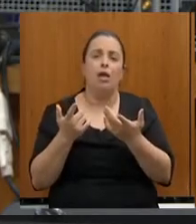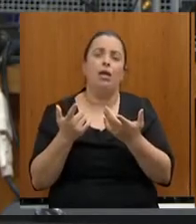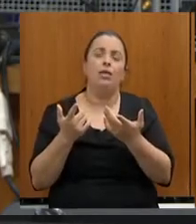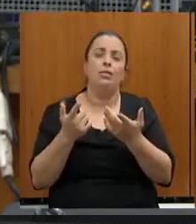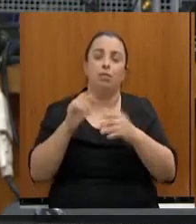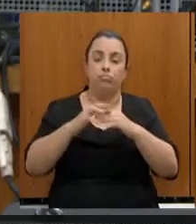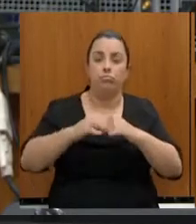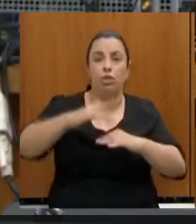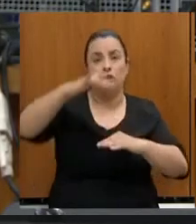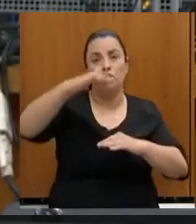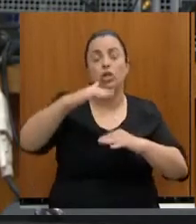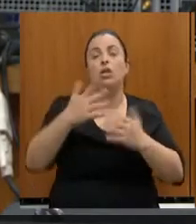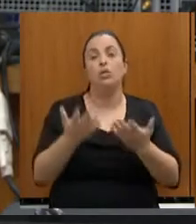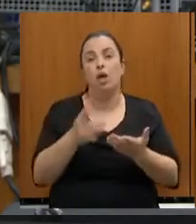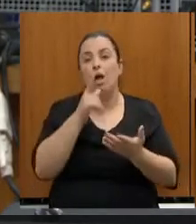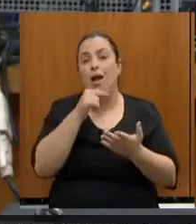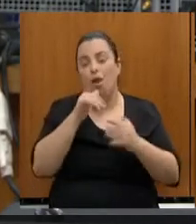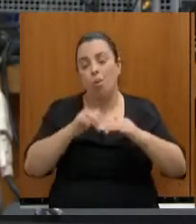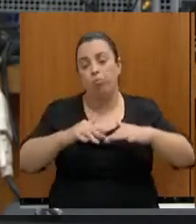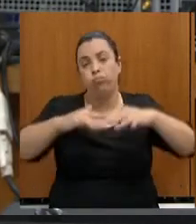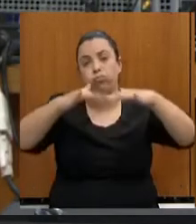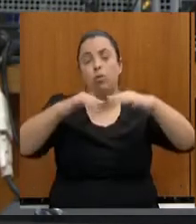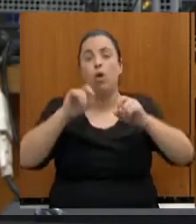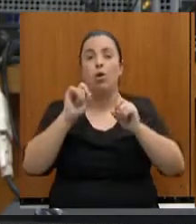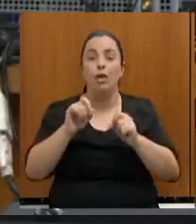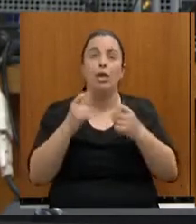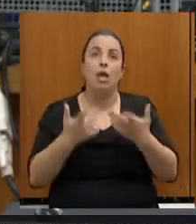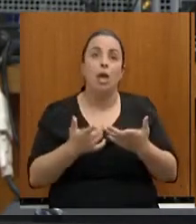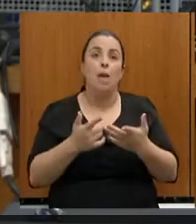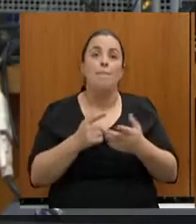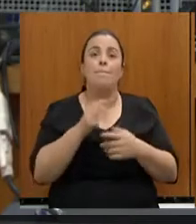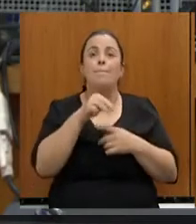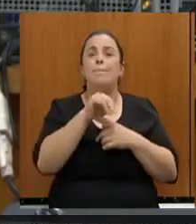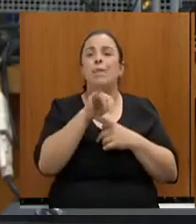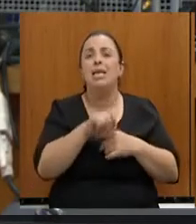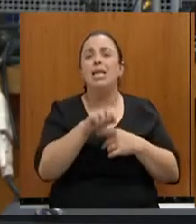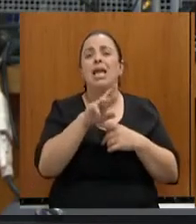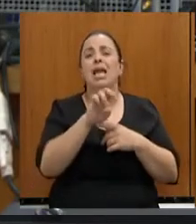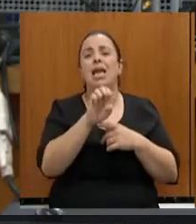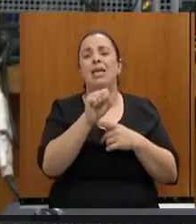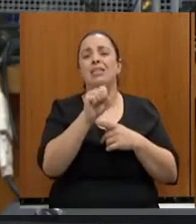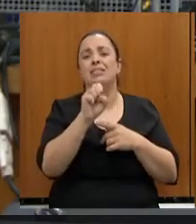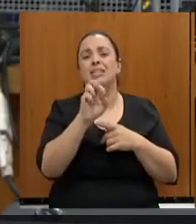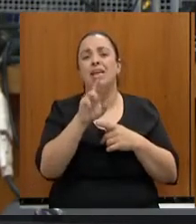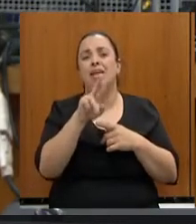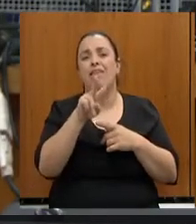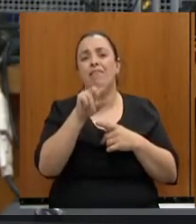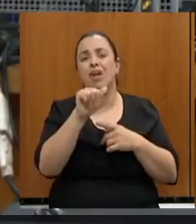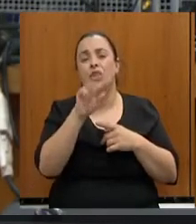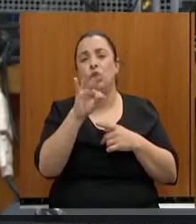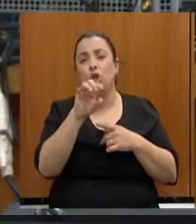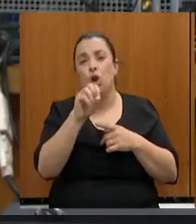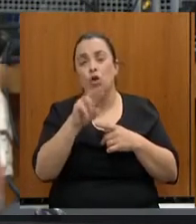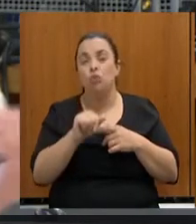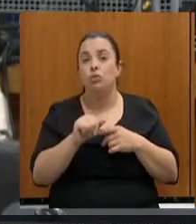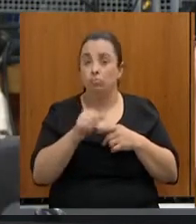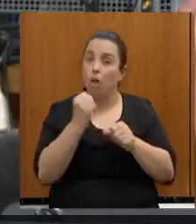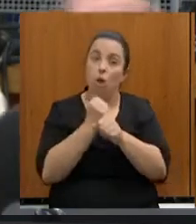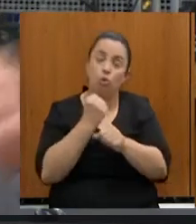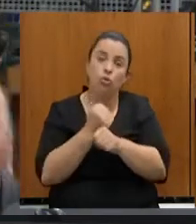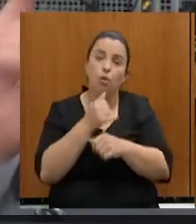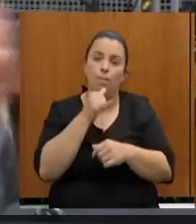questão de enchentes é de trabalhar mini reservatórios por construção de uma vez que o reservatório está ali abaixo do solo